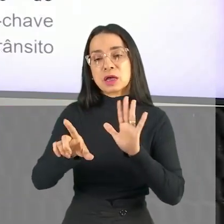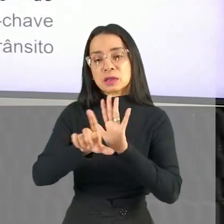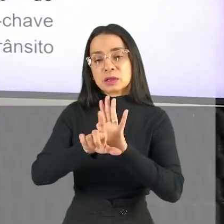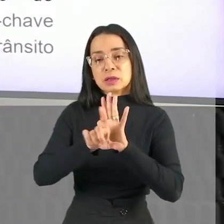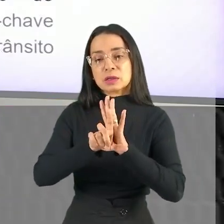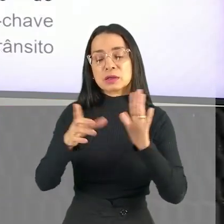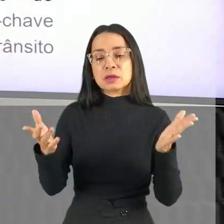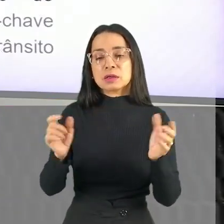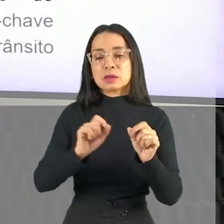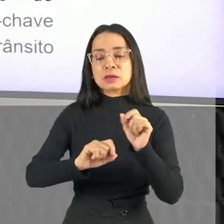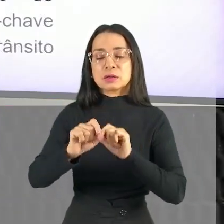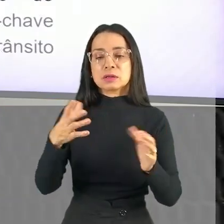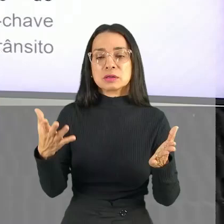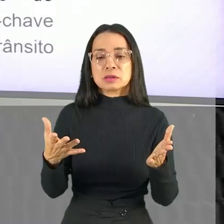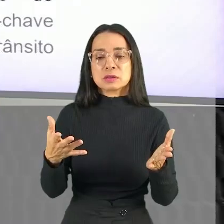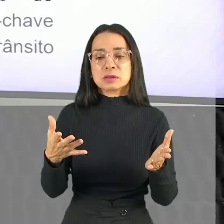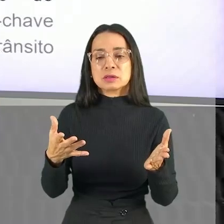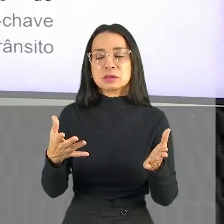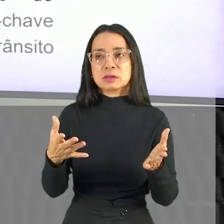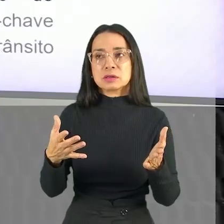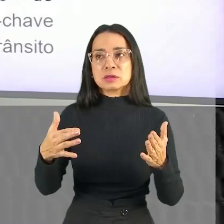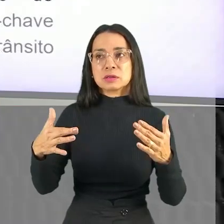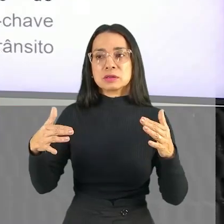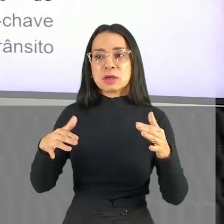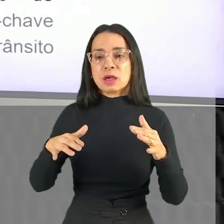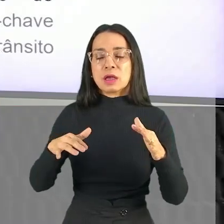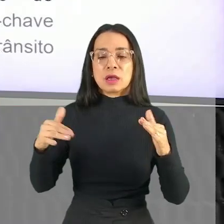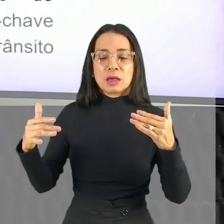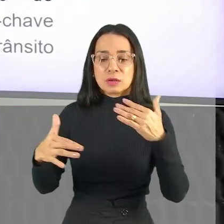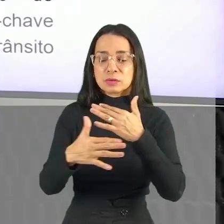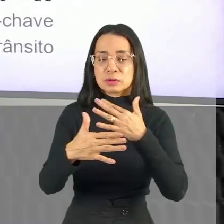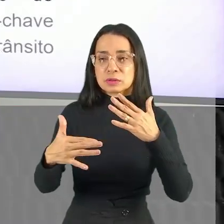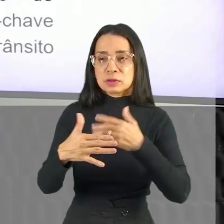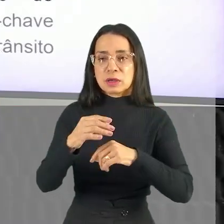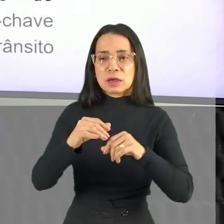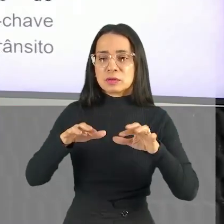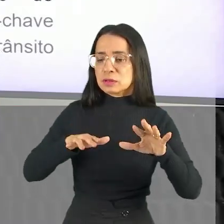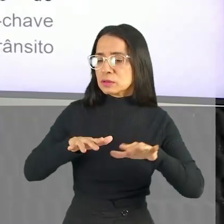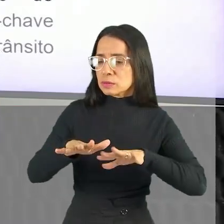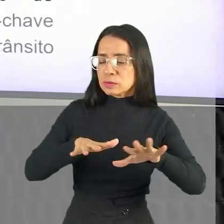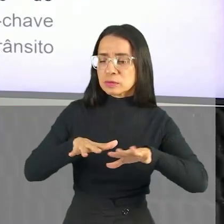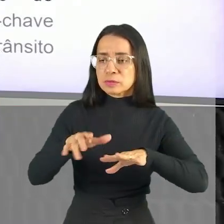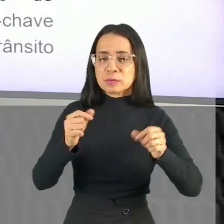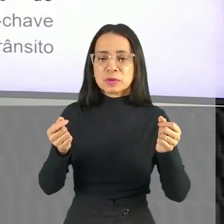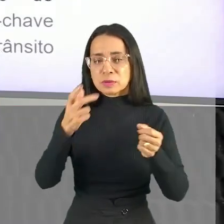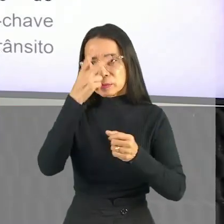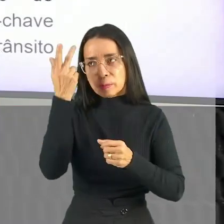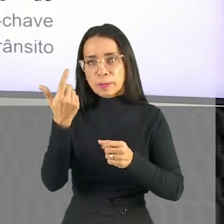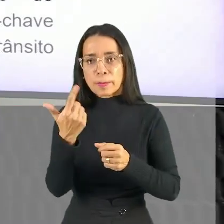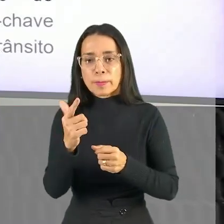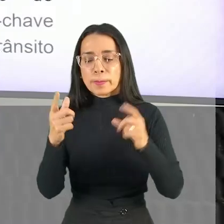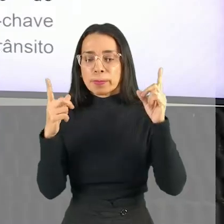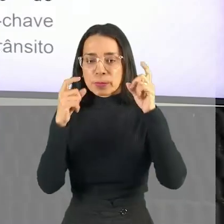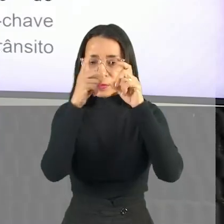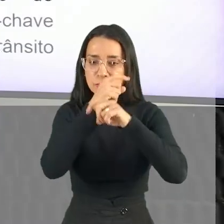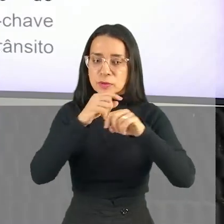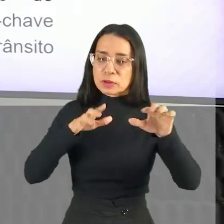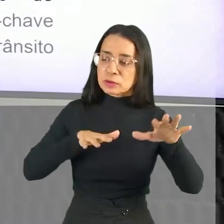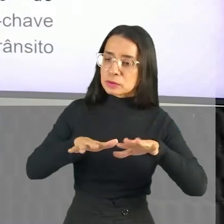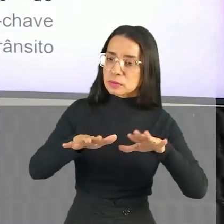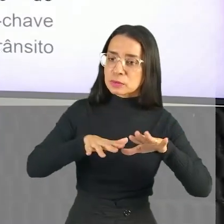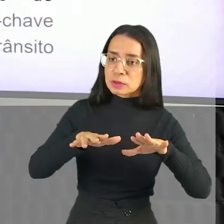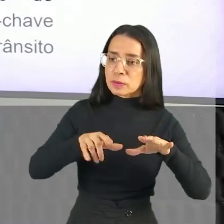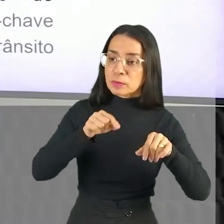que ele seja fluido e que as pessoas não tenham tantas dificuldades para se deslocar, para trabalhar. Então, o trânsito de qualidade tem